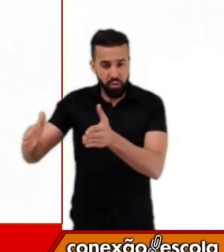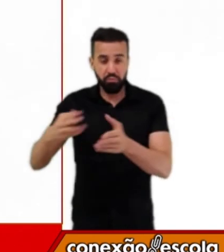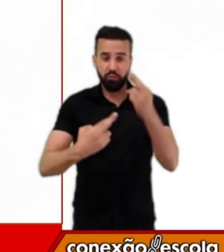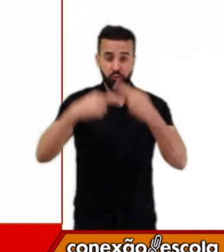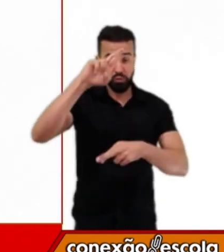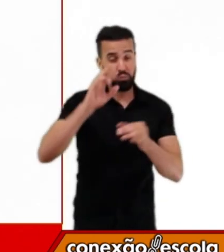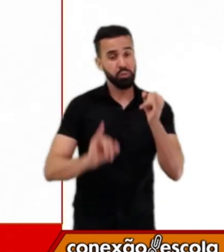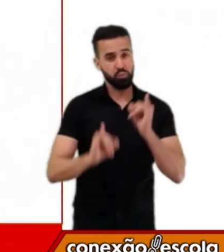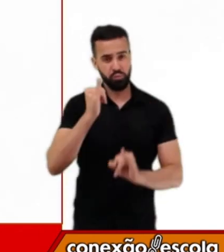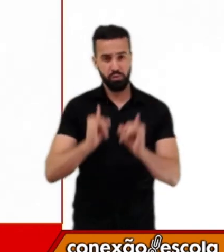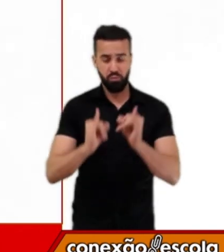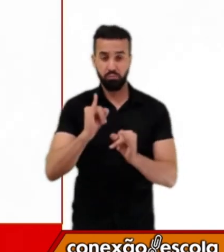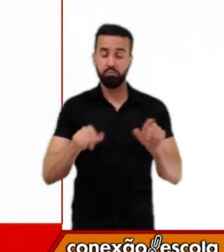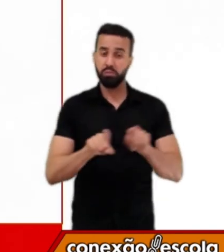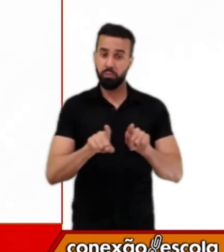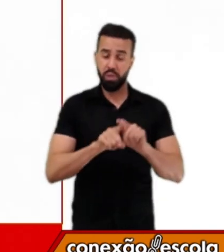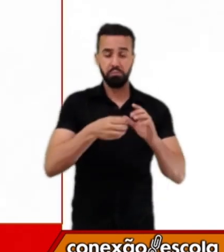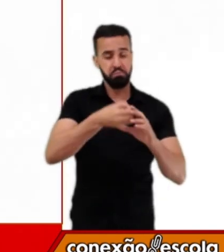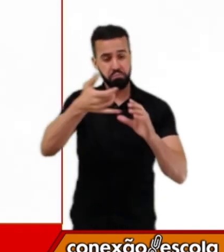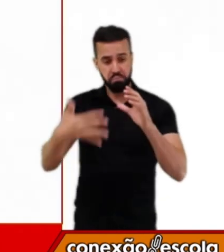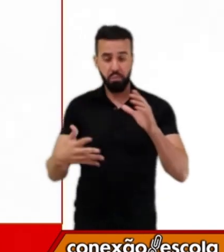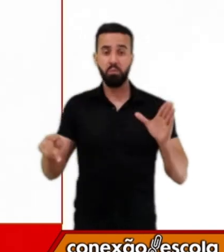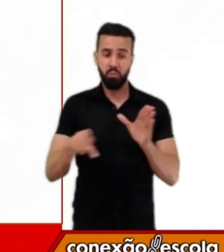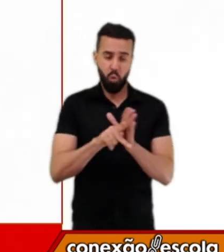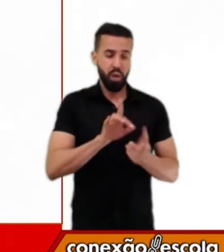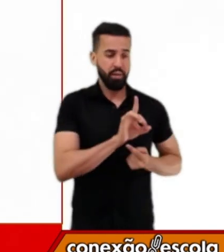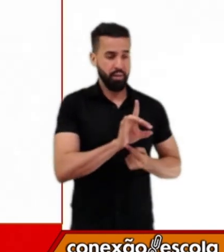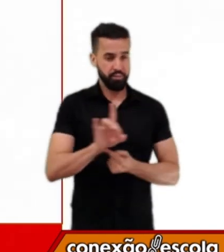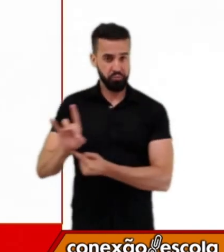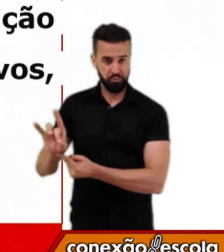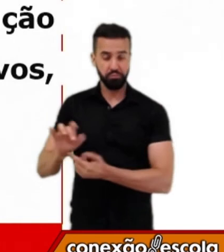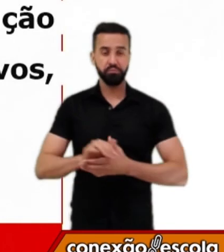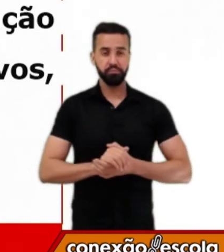Industrial, bem como as características pertencentes a cada uma delas.